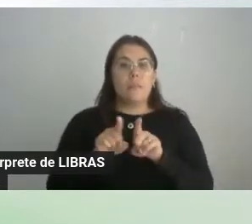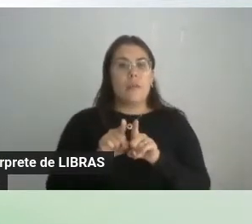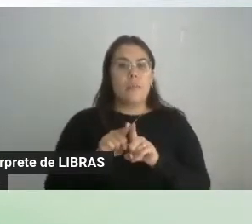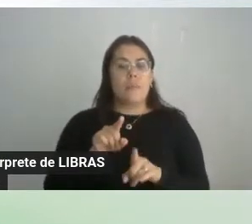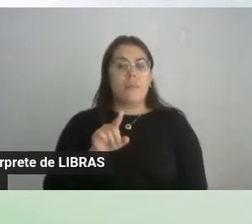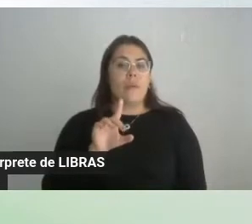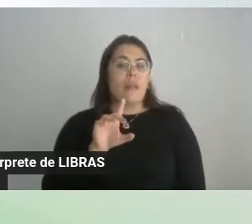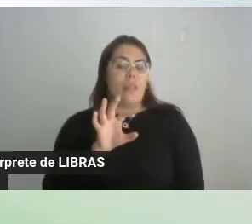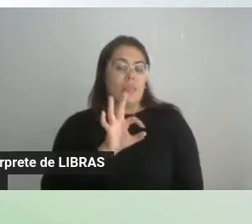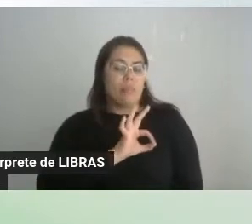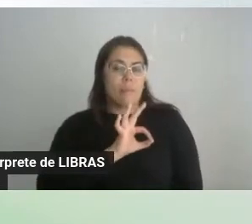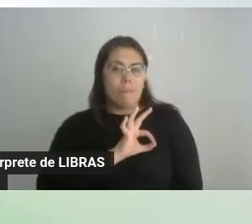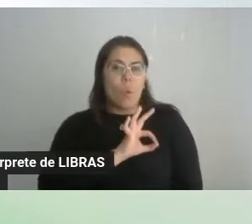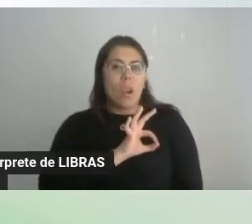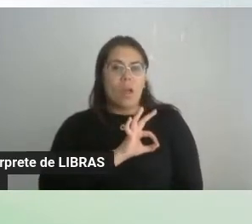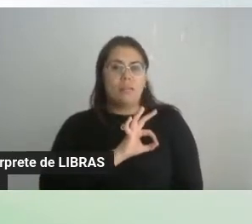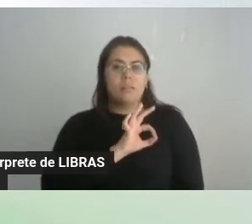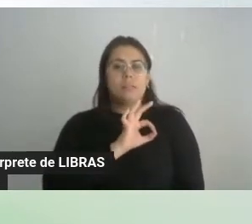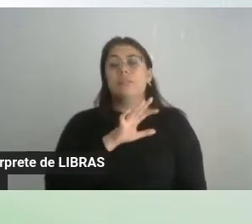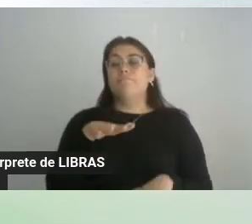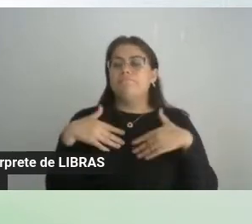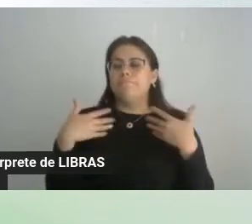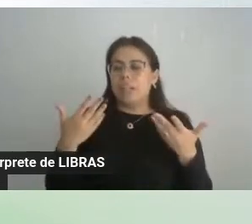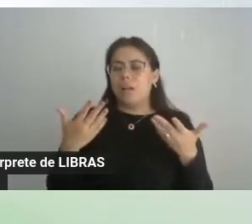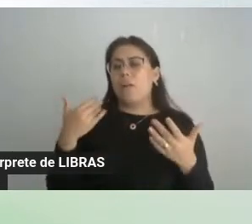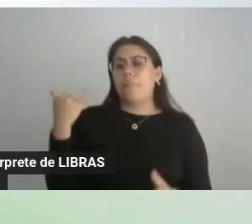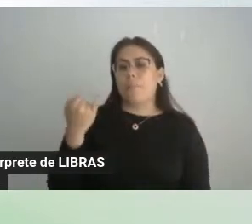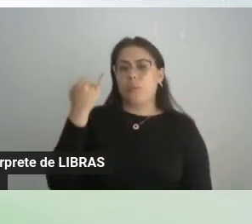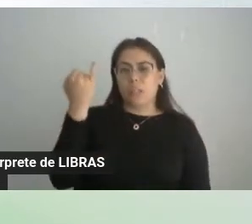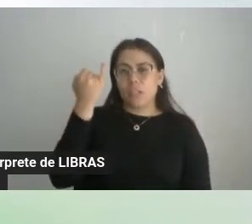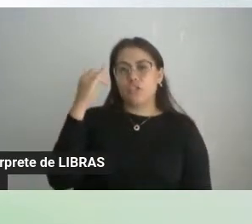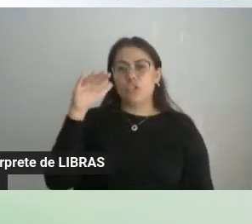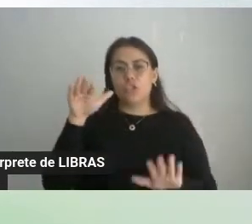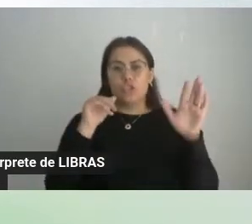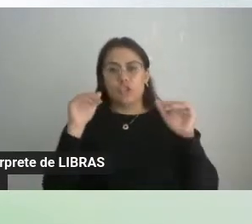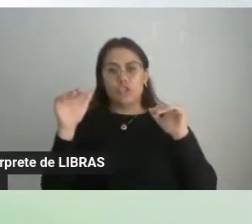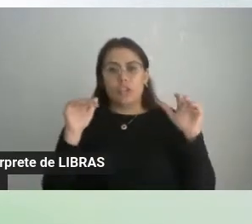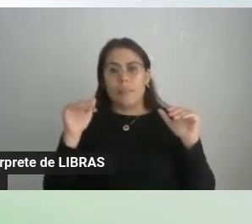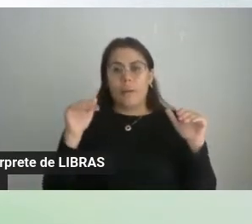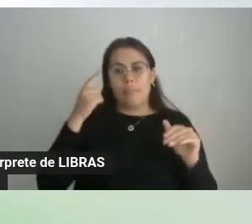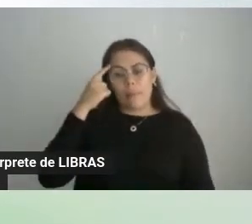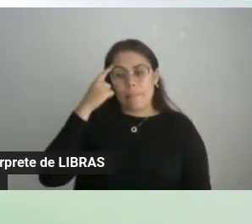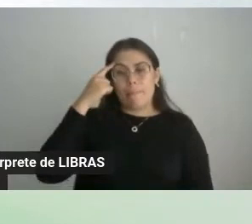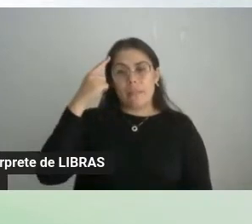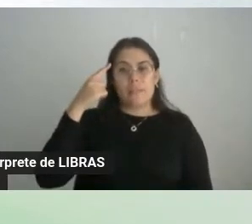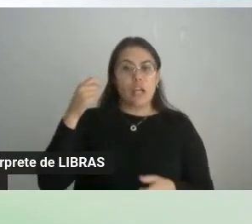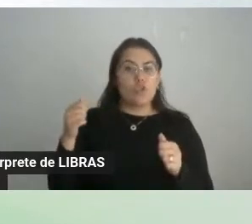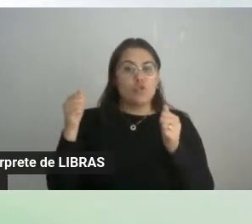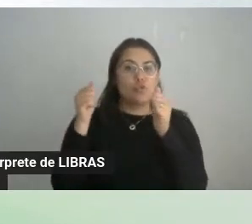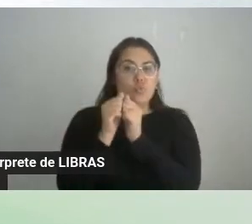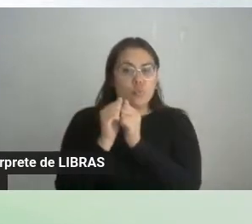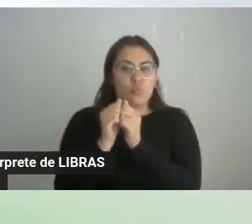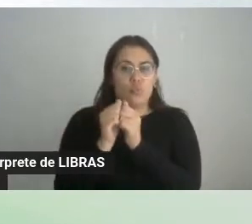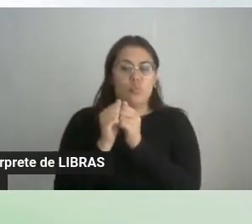Então, isso é muito importante, trazer os atores para pensar junto sobre isso, porque não são